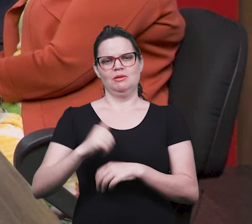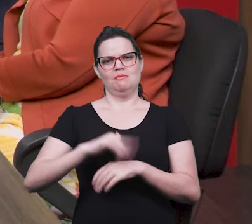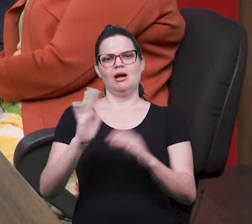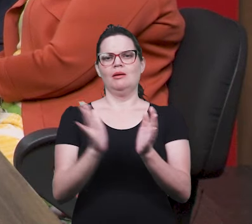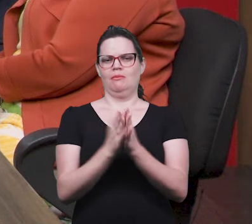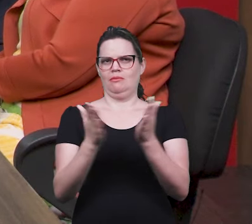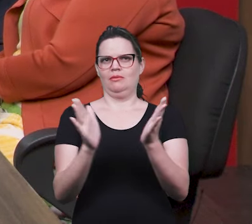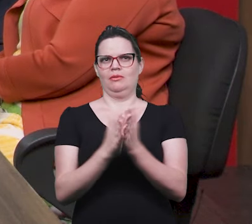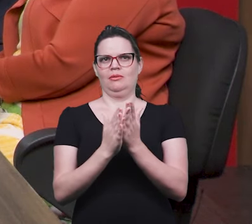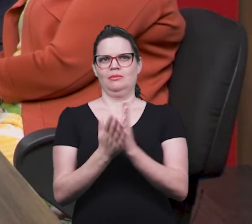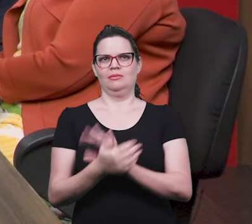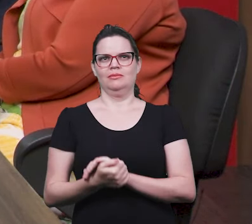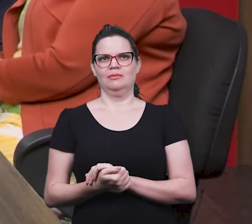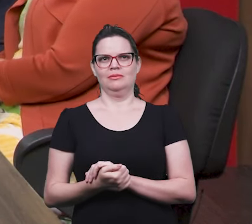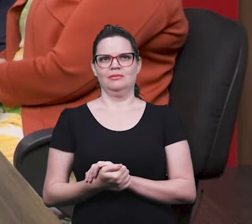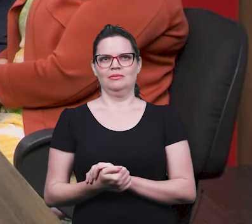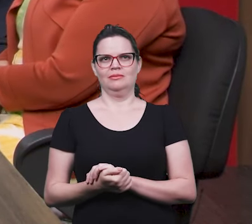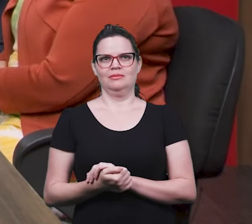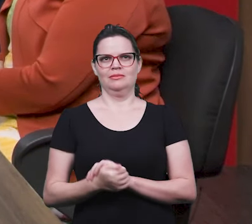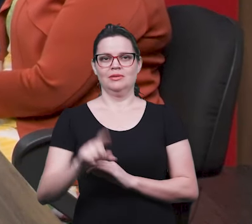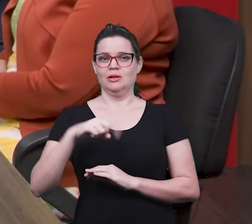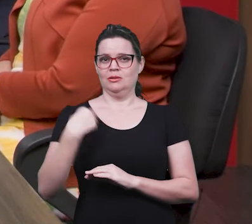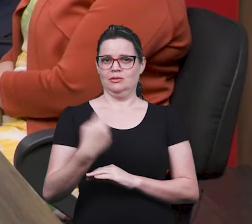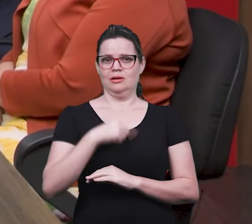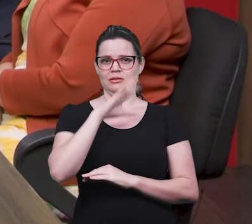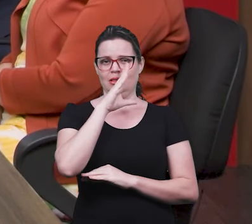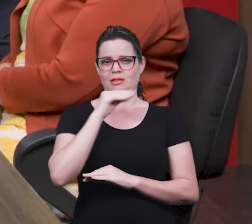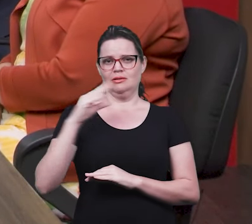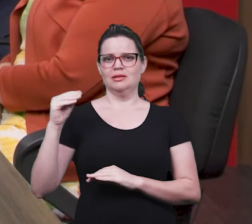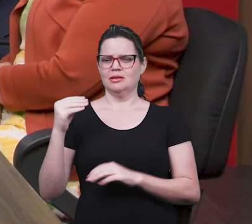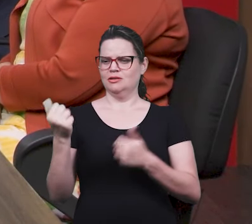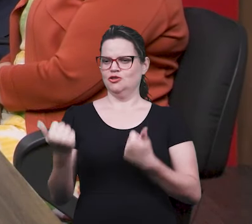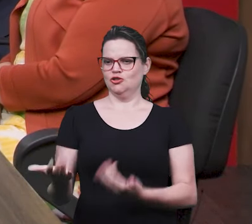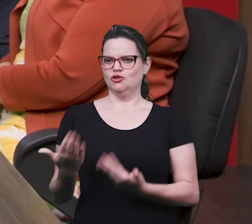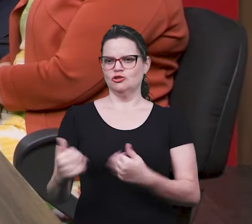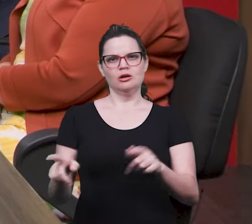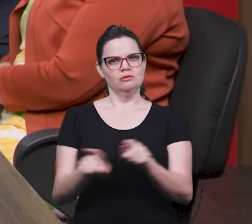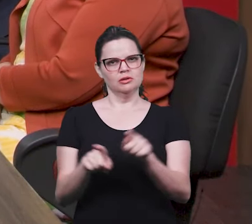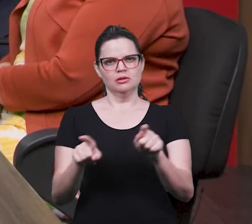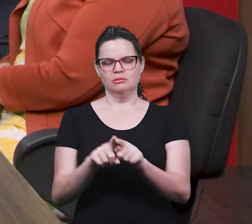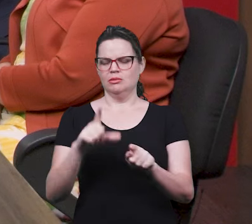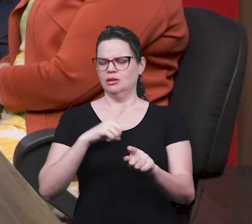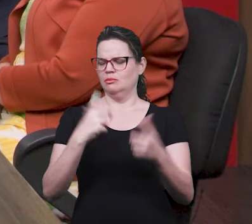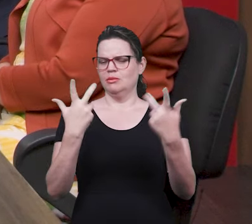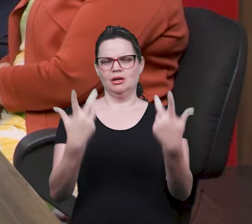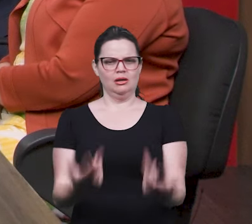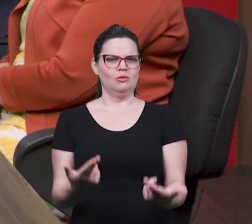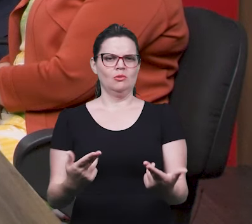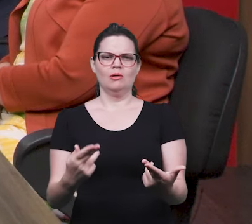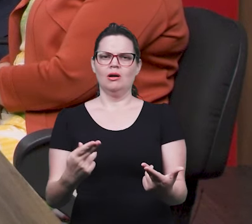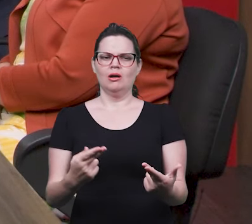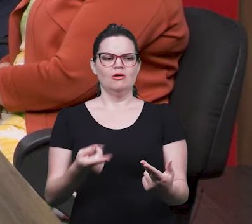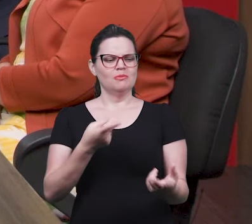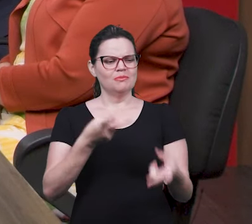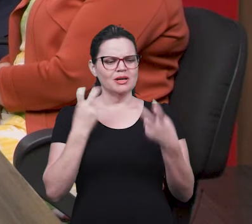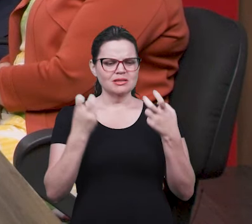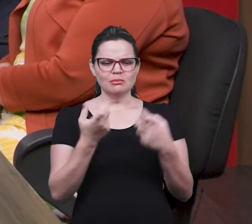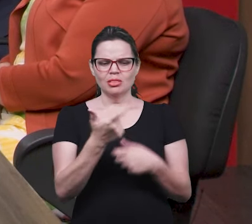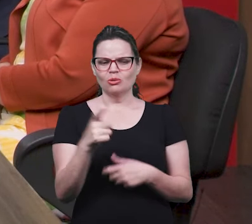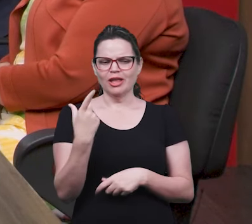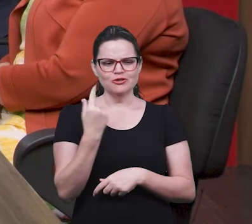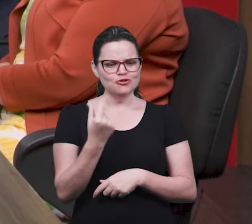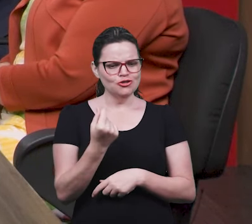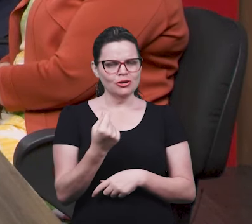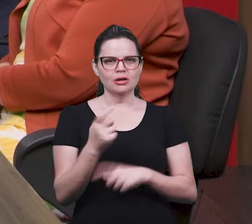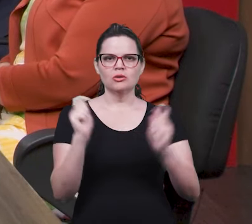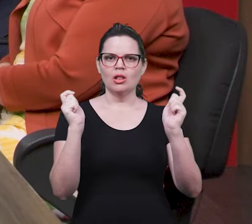humilde. Então, os nossos adolescentes e jovens, que também são de origem humilde, têm a possibilidade de